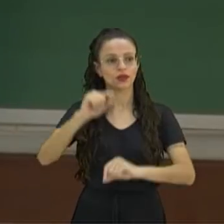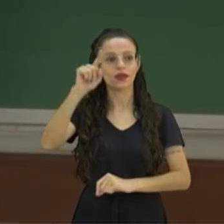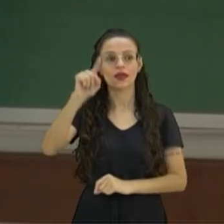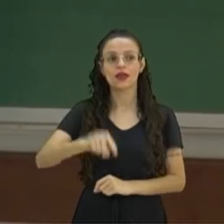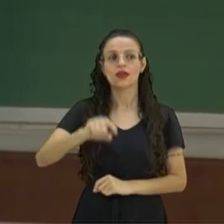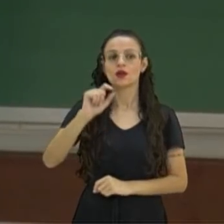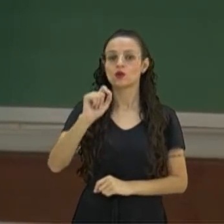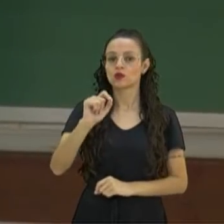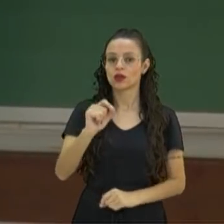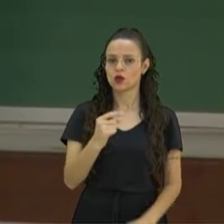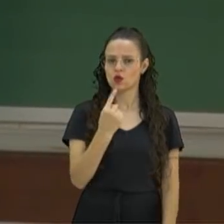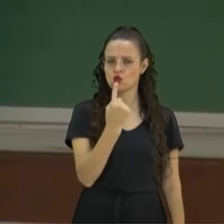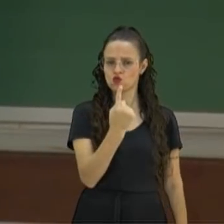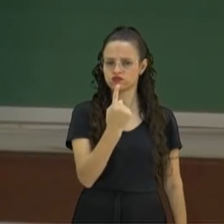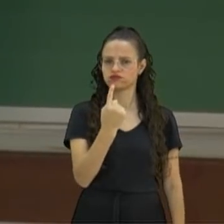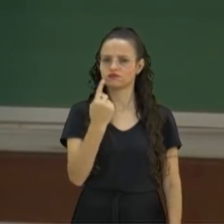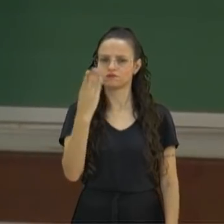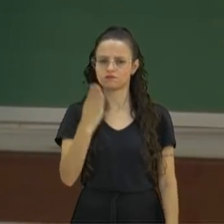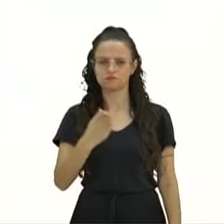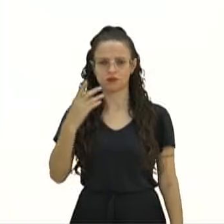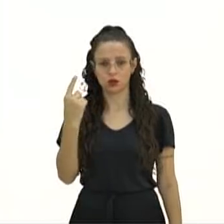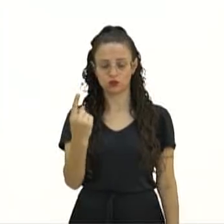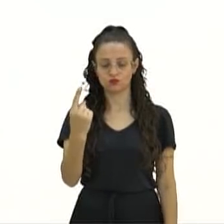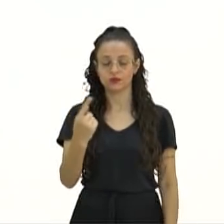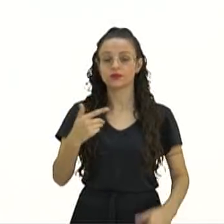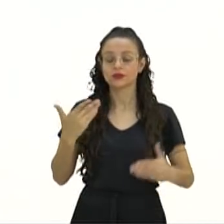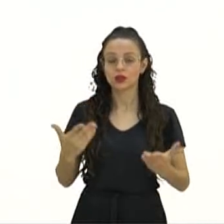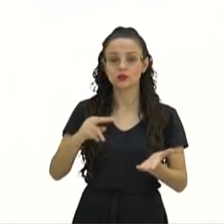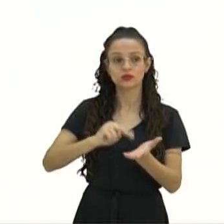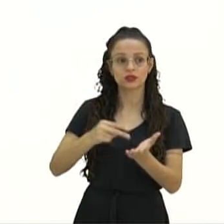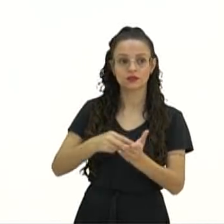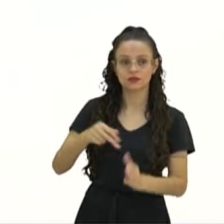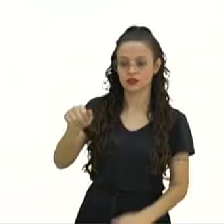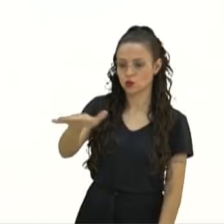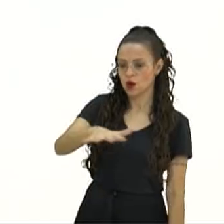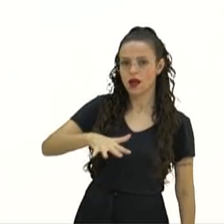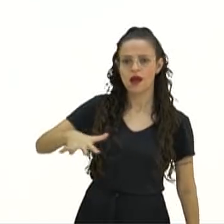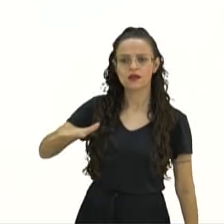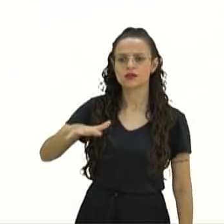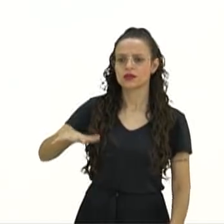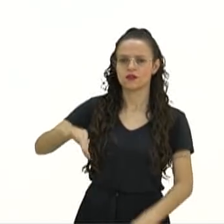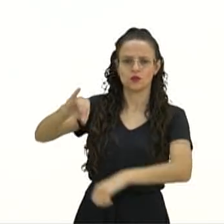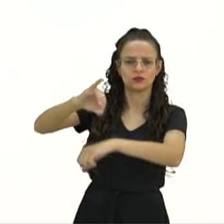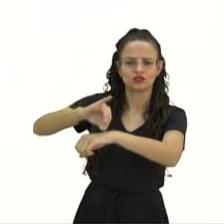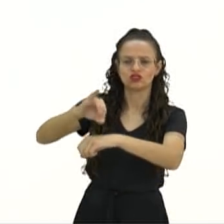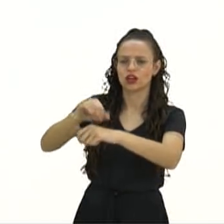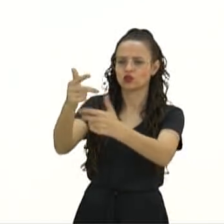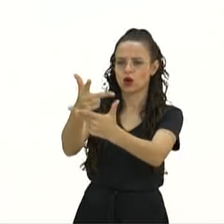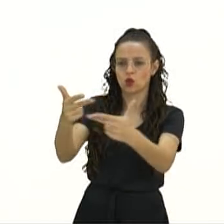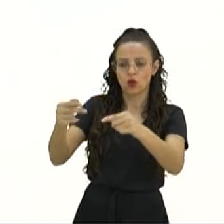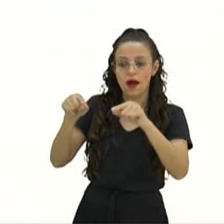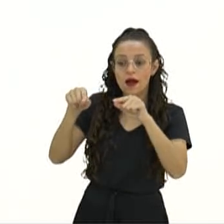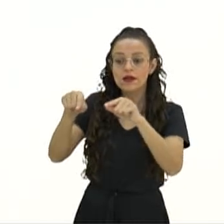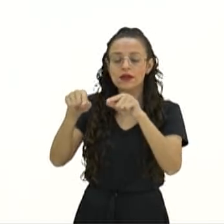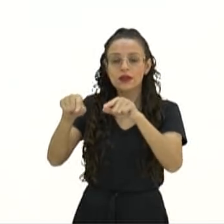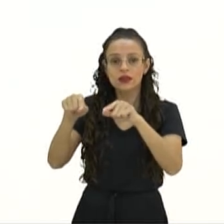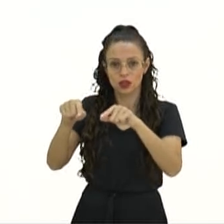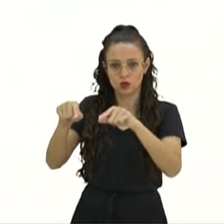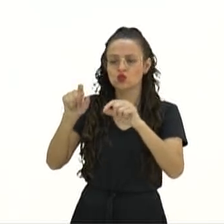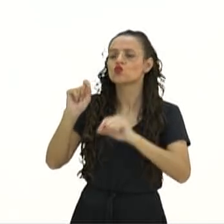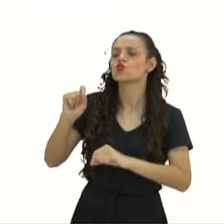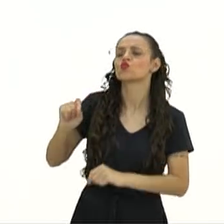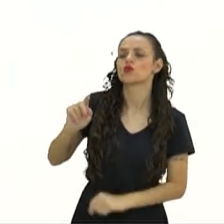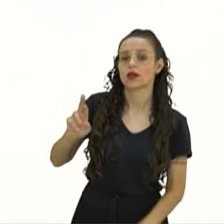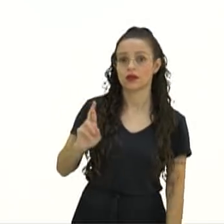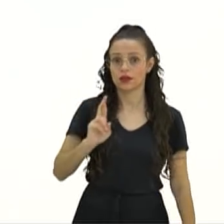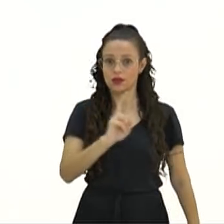de 1 para 1. Ou seja, quando o tamanho físico do objeto ou do fenômeno ou daquilo que eu estou